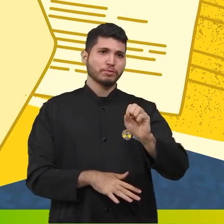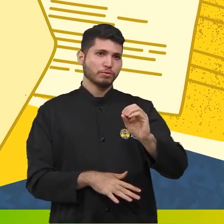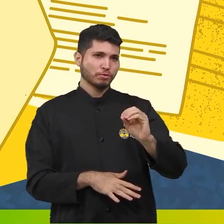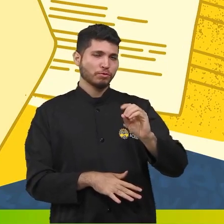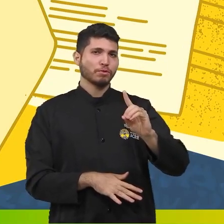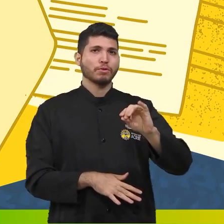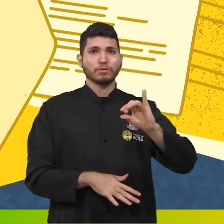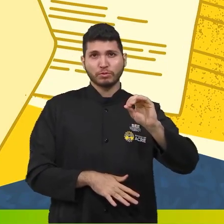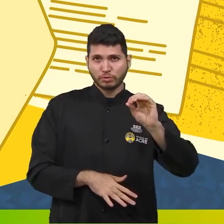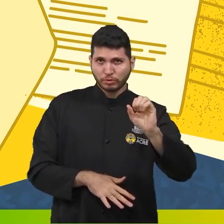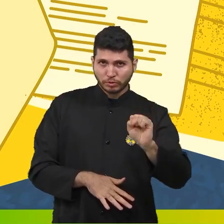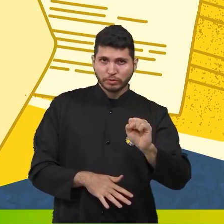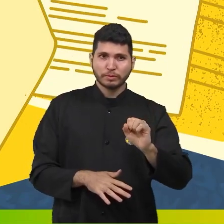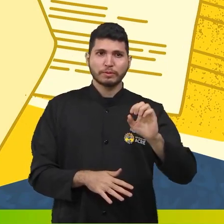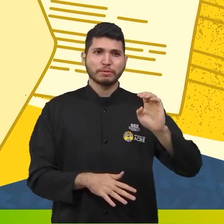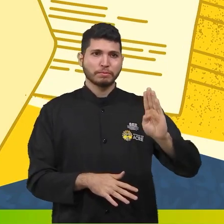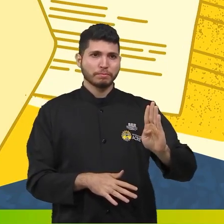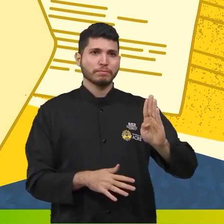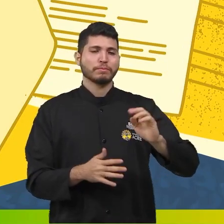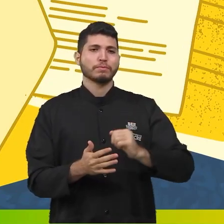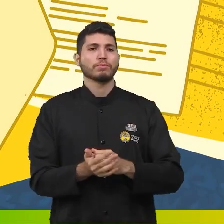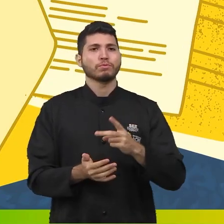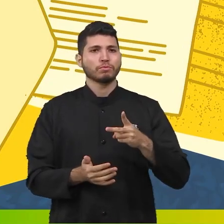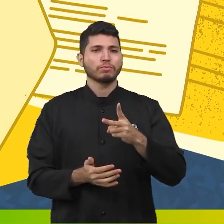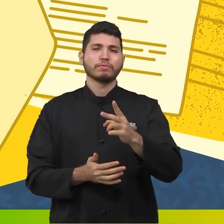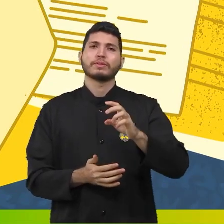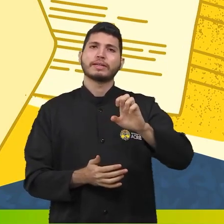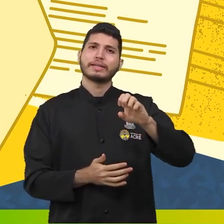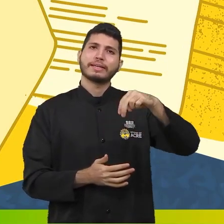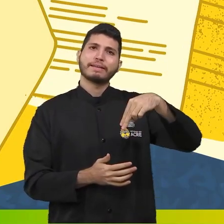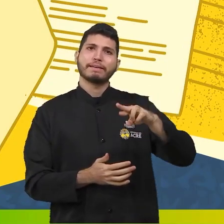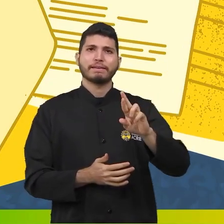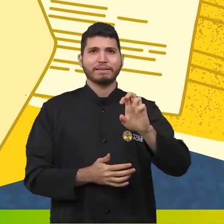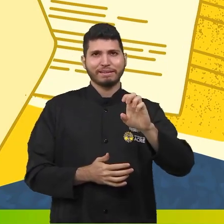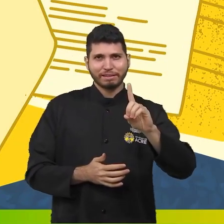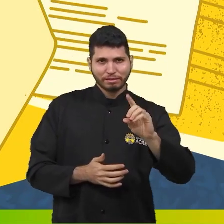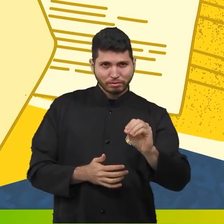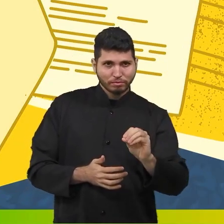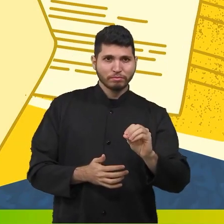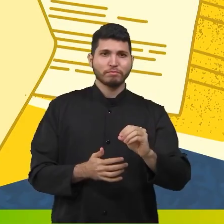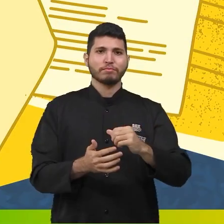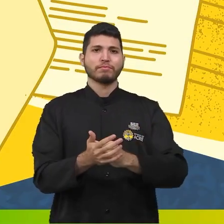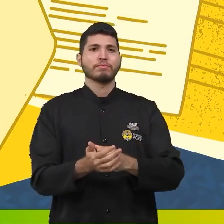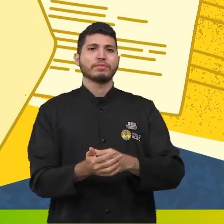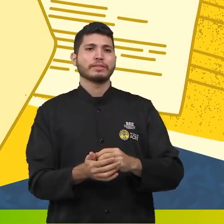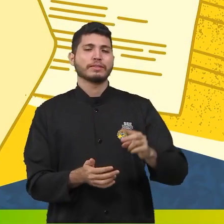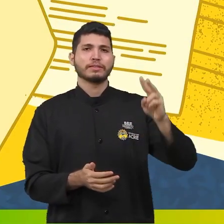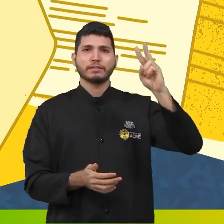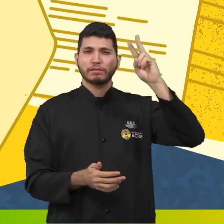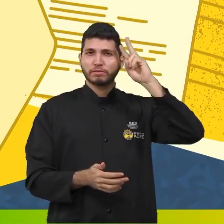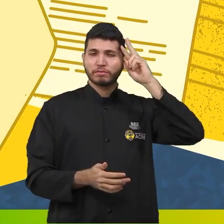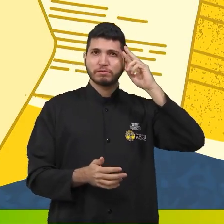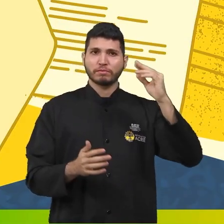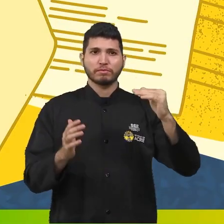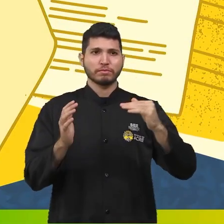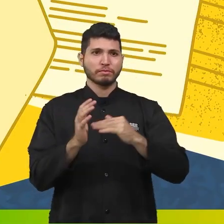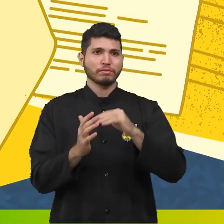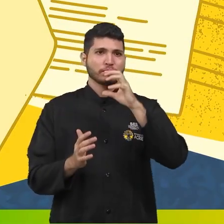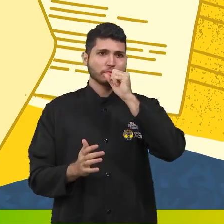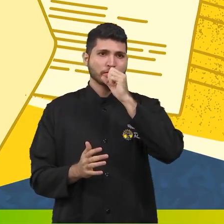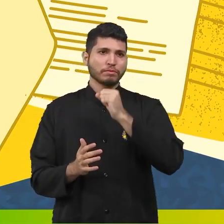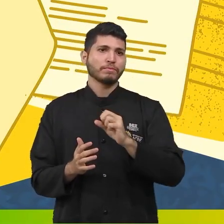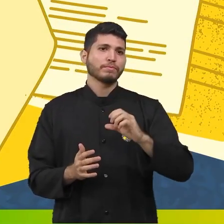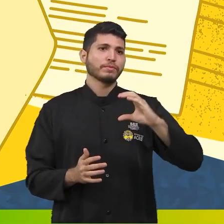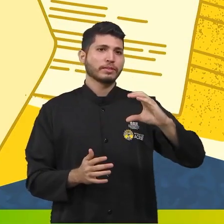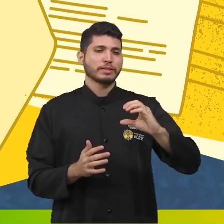Letra B, enredo contínuo, exibido de segunda a sábado. Letra C, curtas-metragens